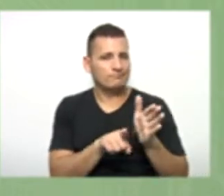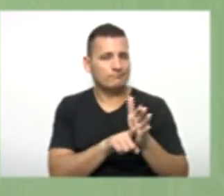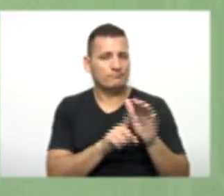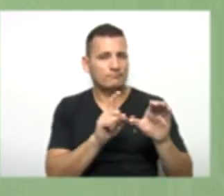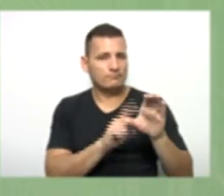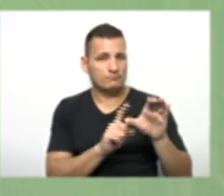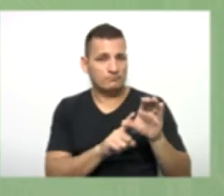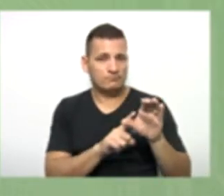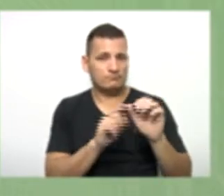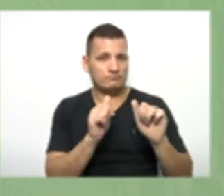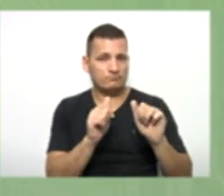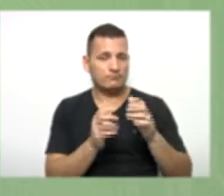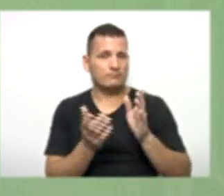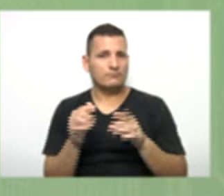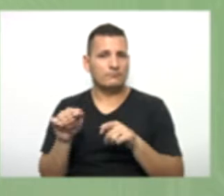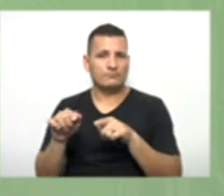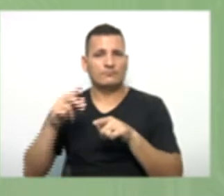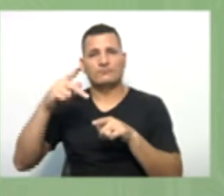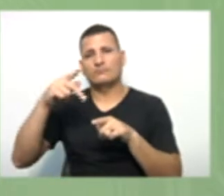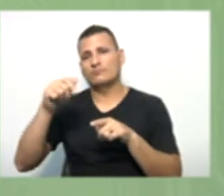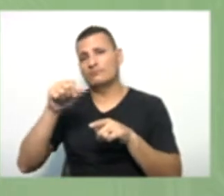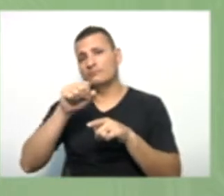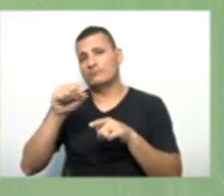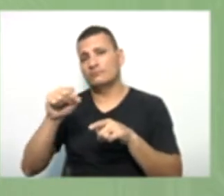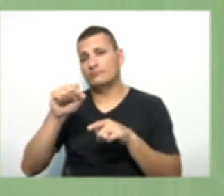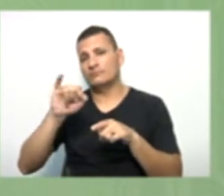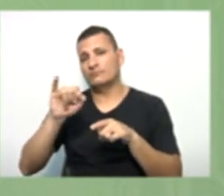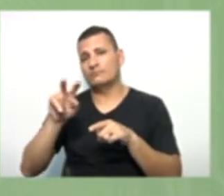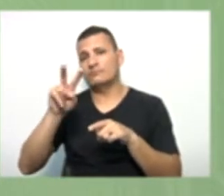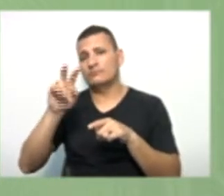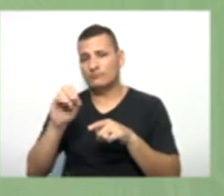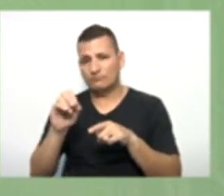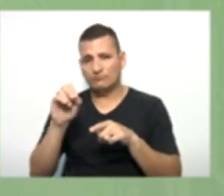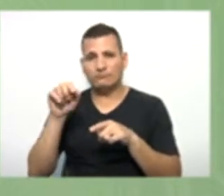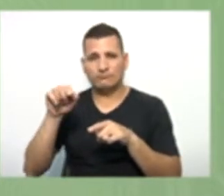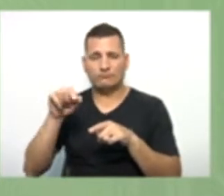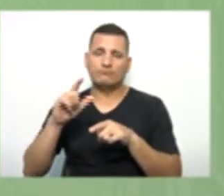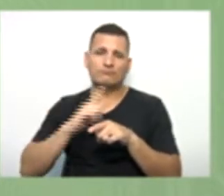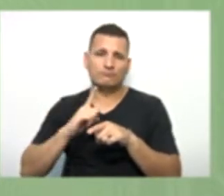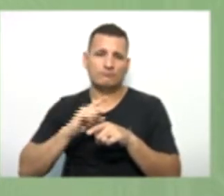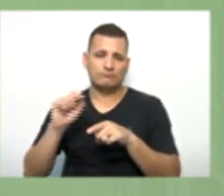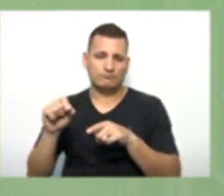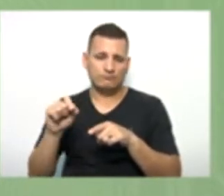contas do passivo, que são as obrigações, elas têm natureza